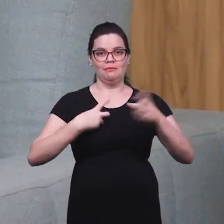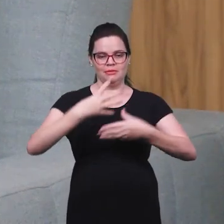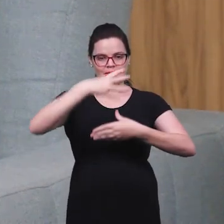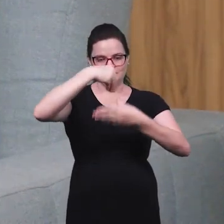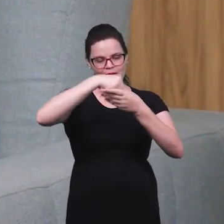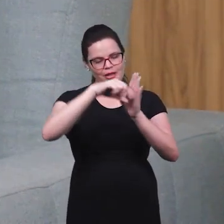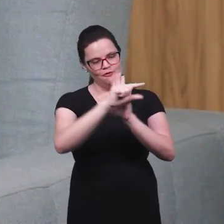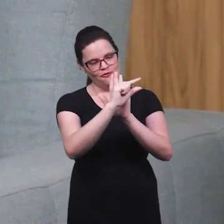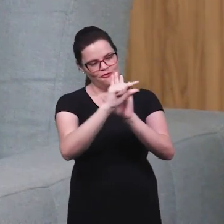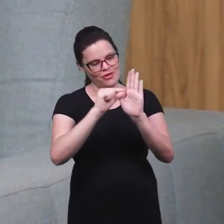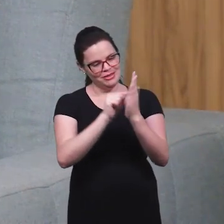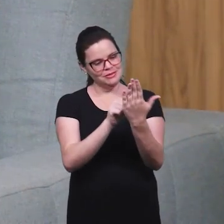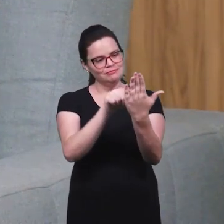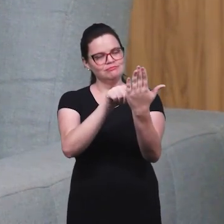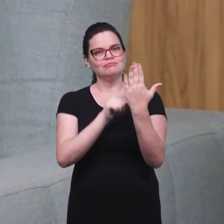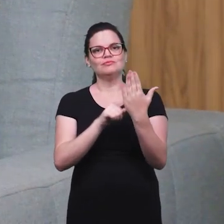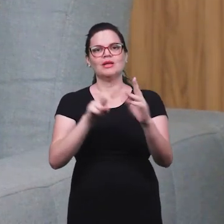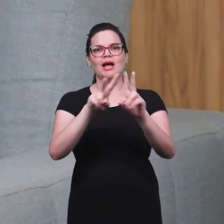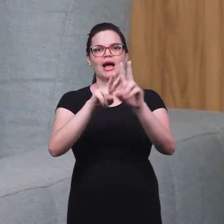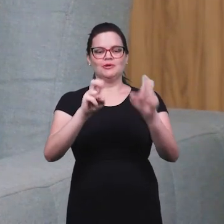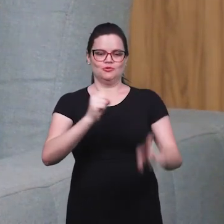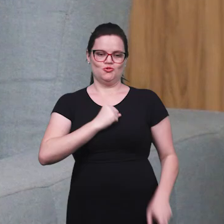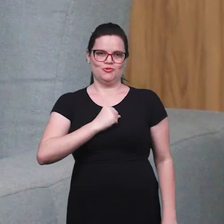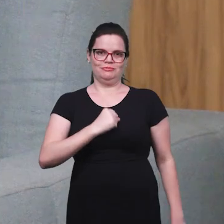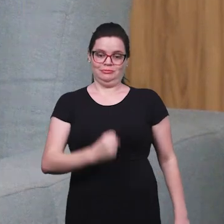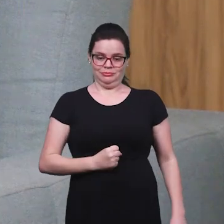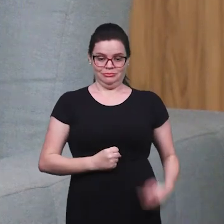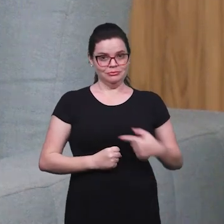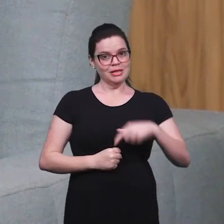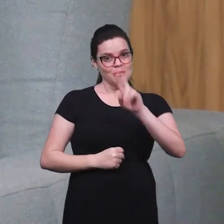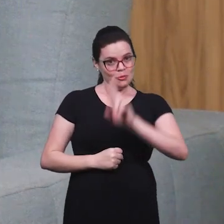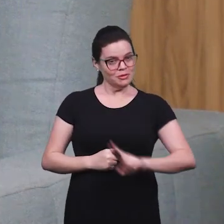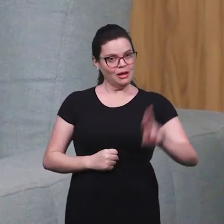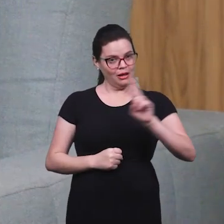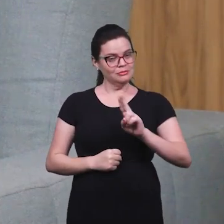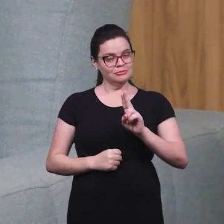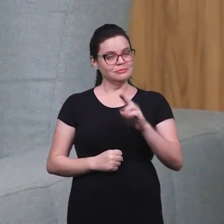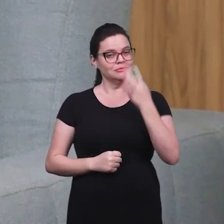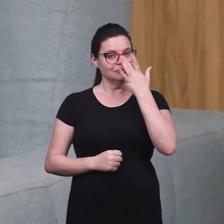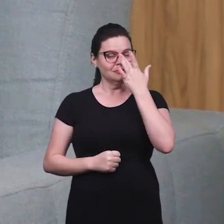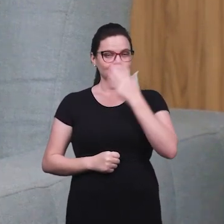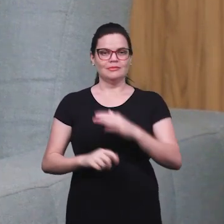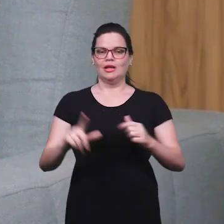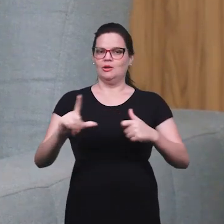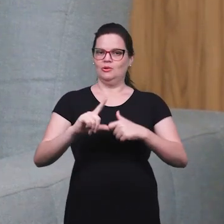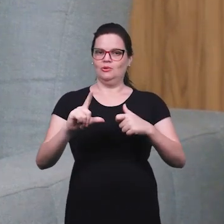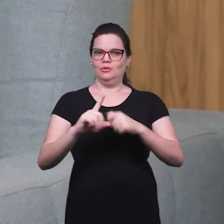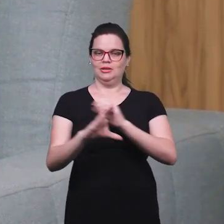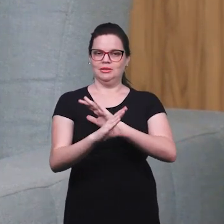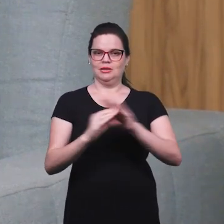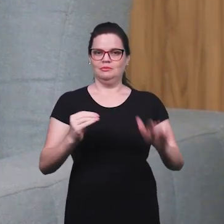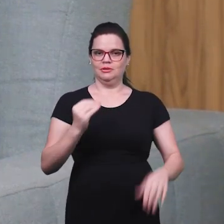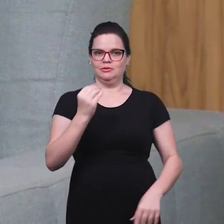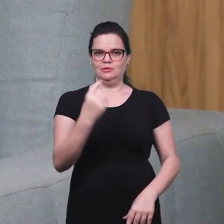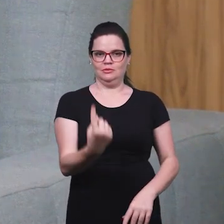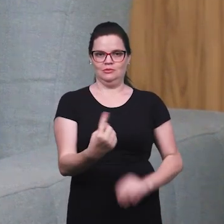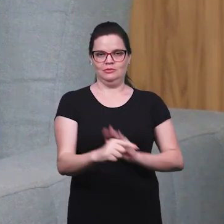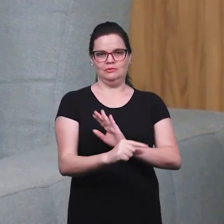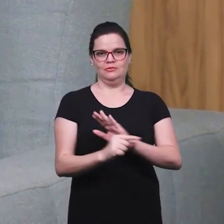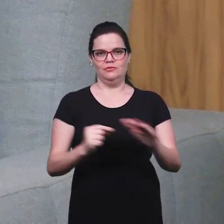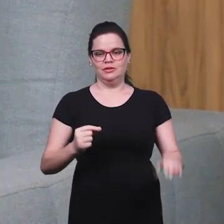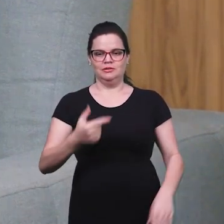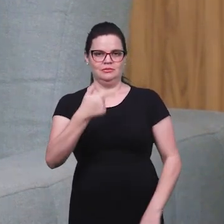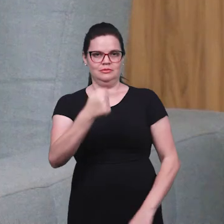dentro deste texto é o sacerdócio. O texto que está no Evangelho de Lucas, capítulo 1,